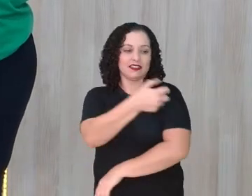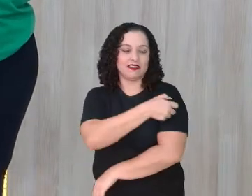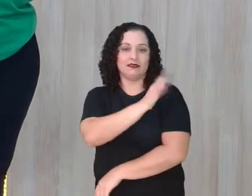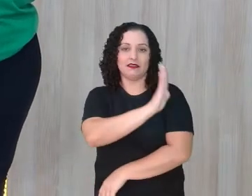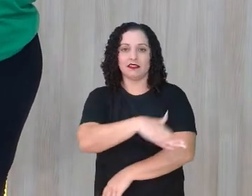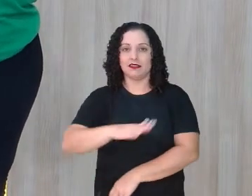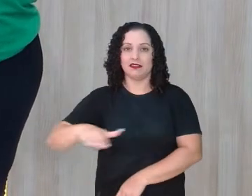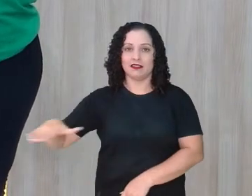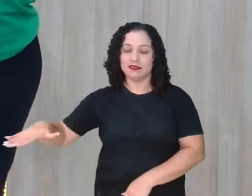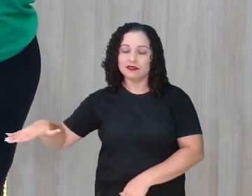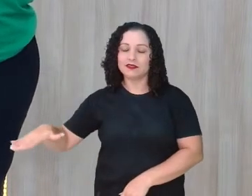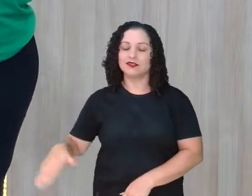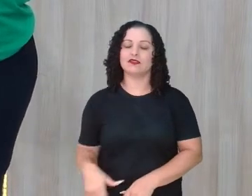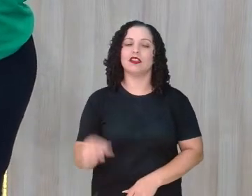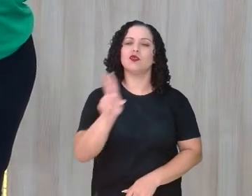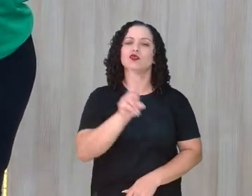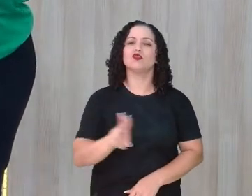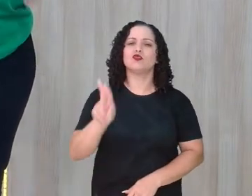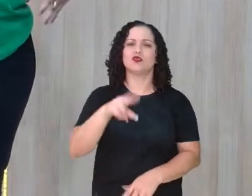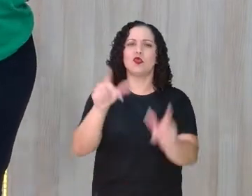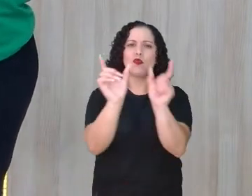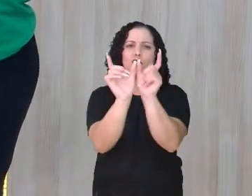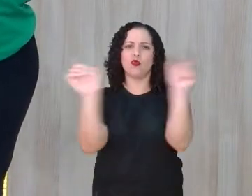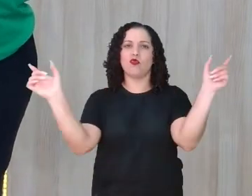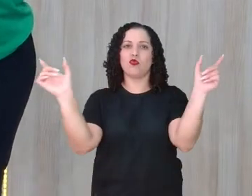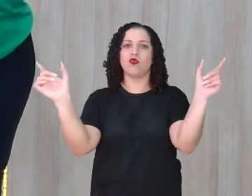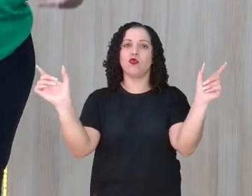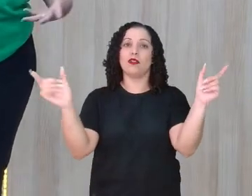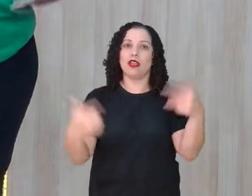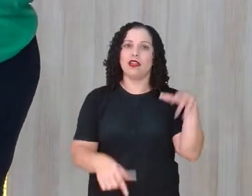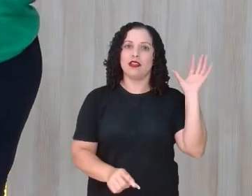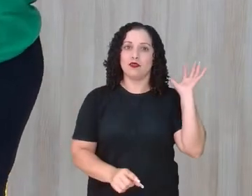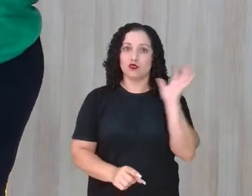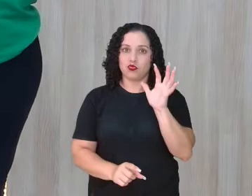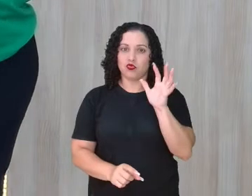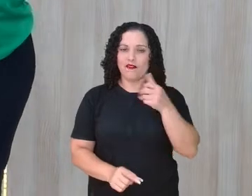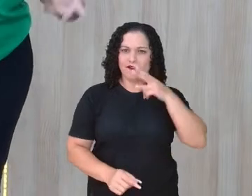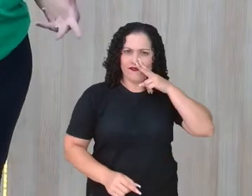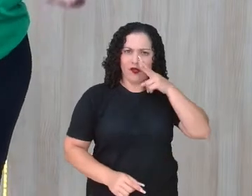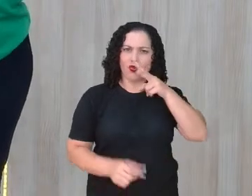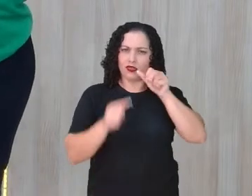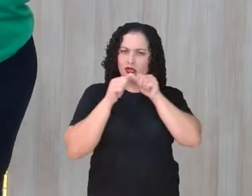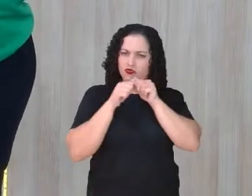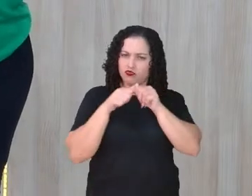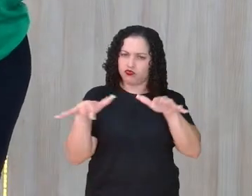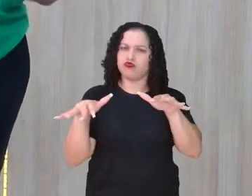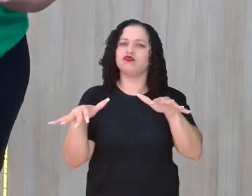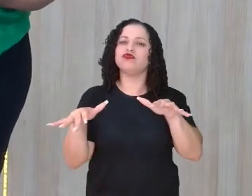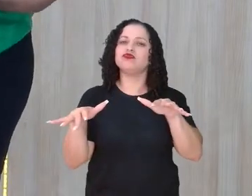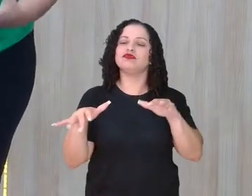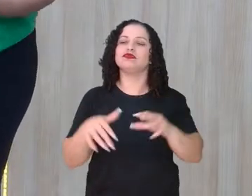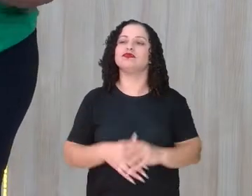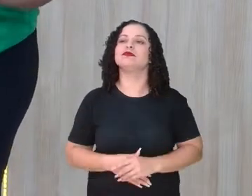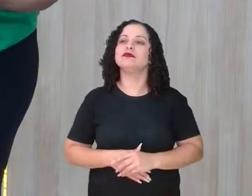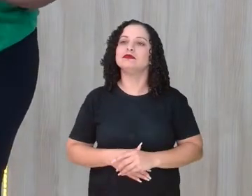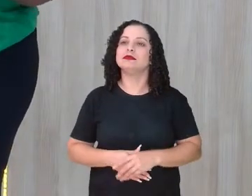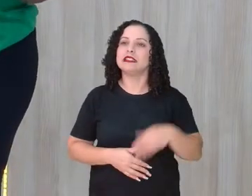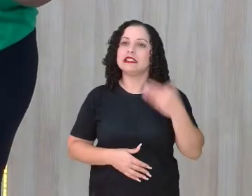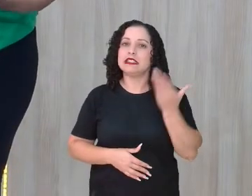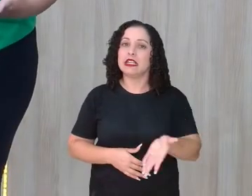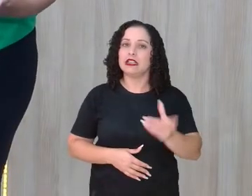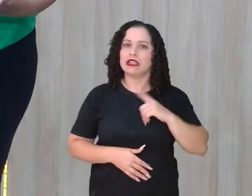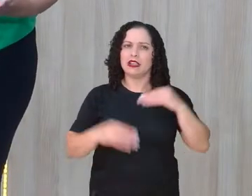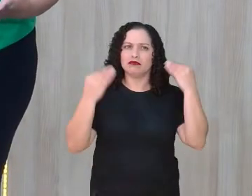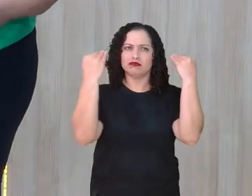ou seja, ele já usou aí uma palavra que causa impacto. Olha, ampliou, tá? Presta atenção. Se ele colocasse